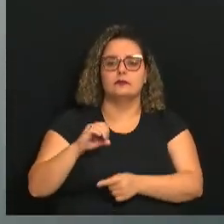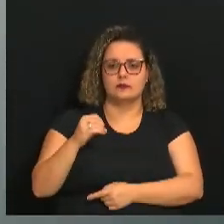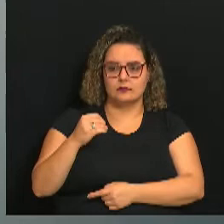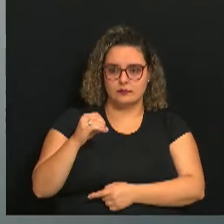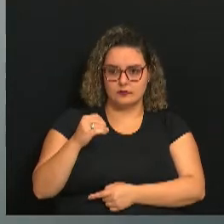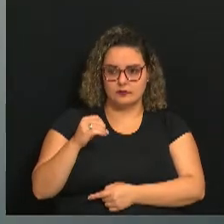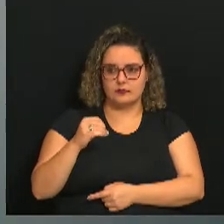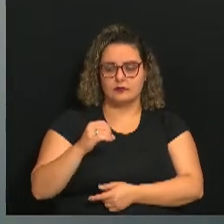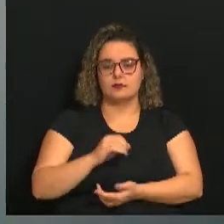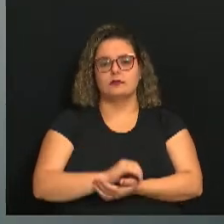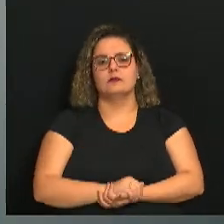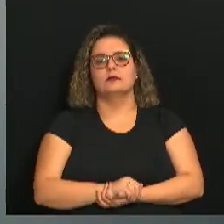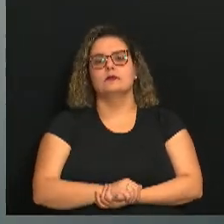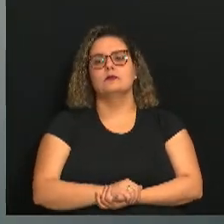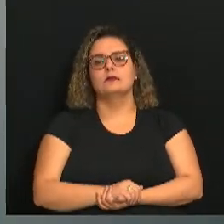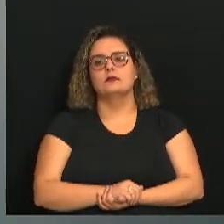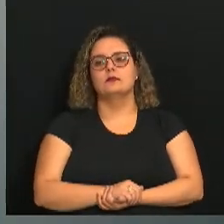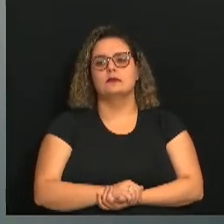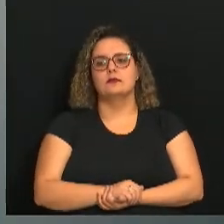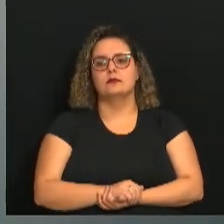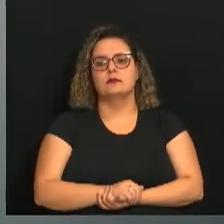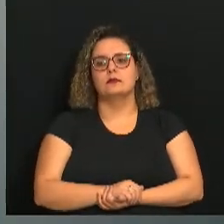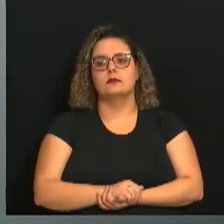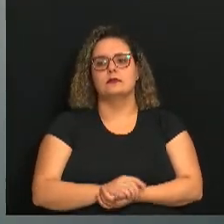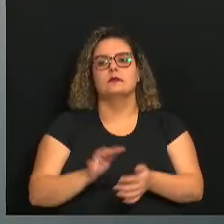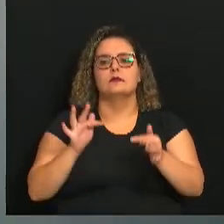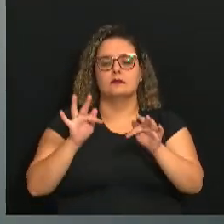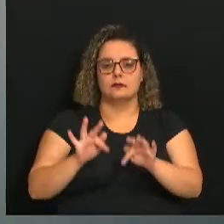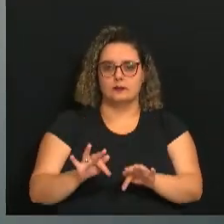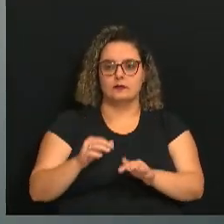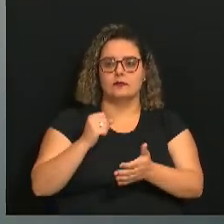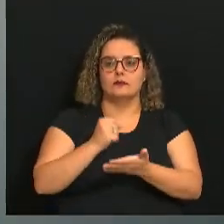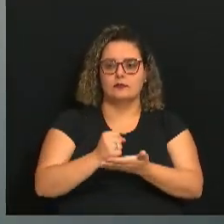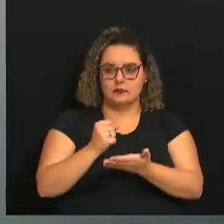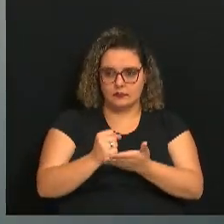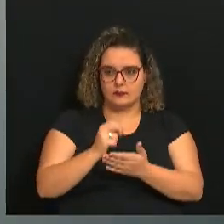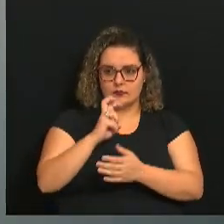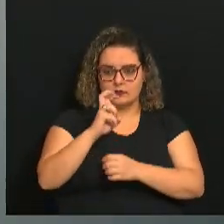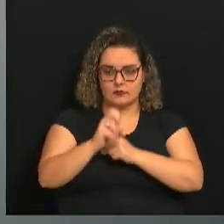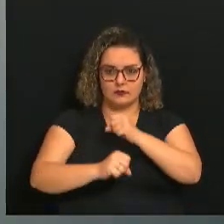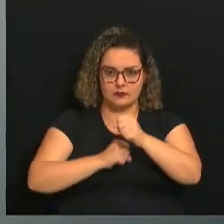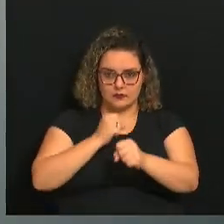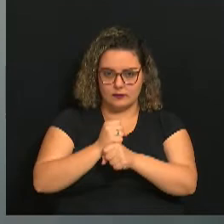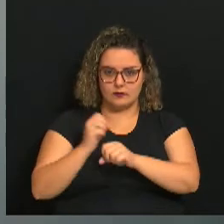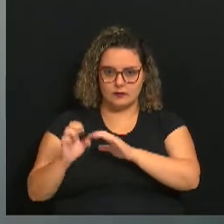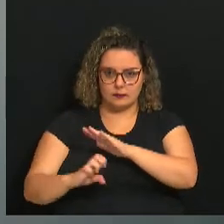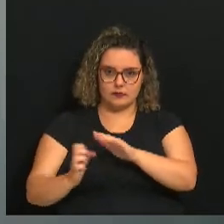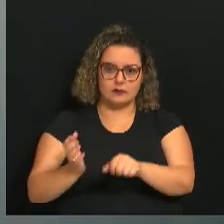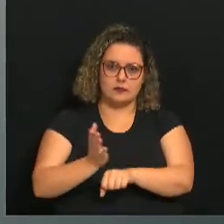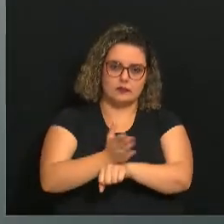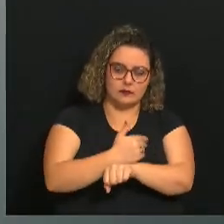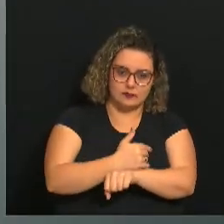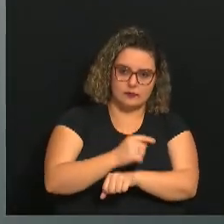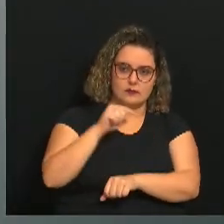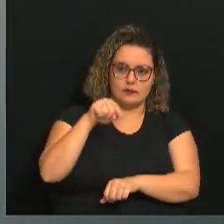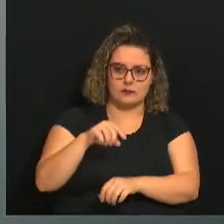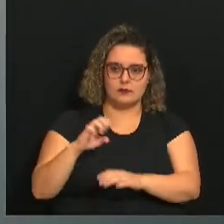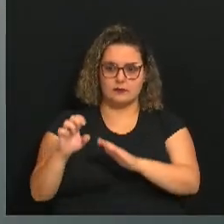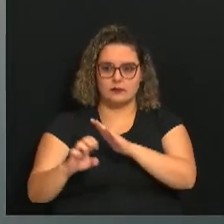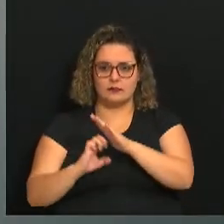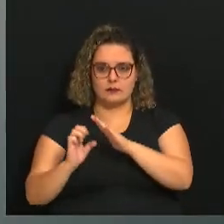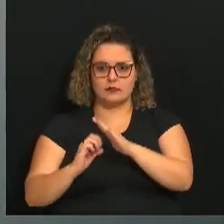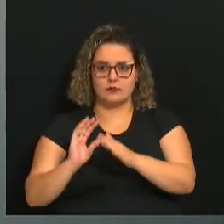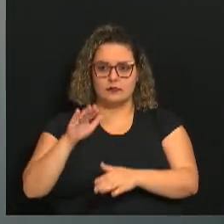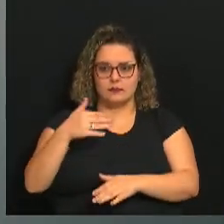Nós tivemos o final do contrato, os 5 anos da empresa anterior, e essa empresa, quando ela